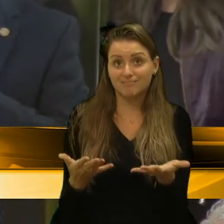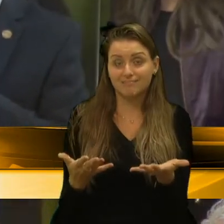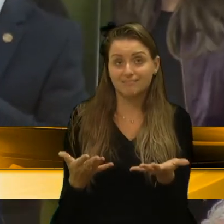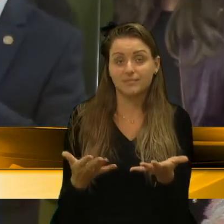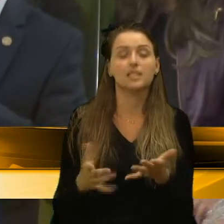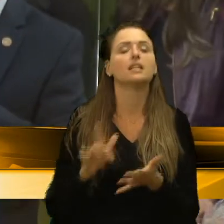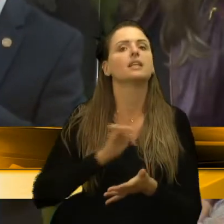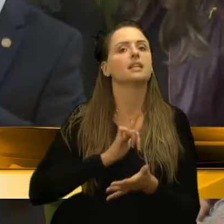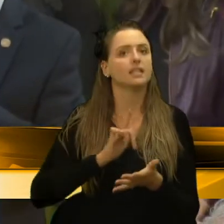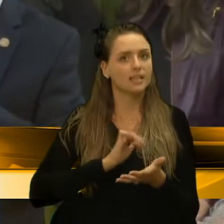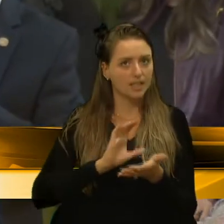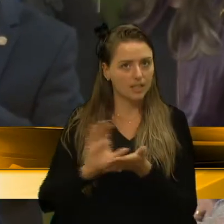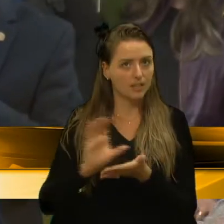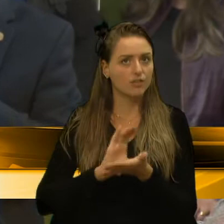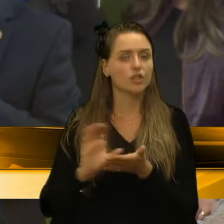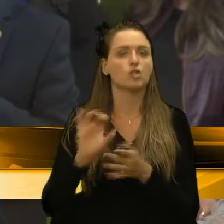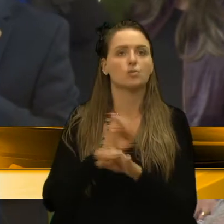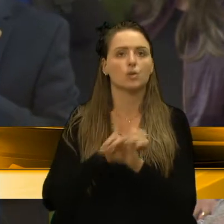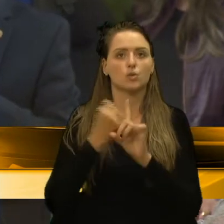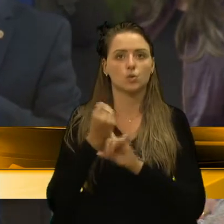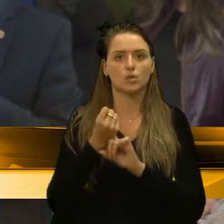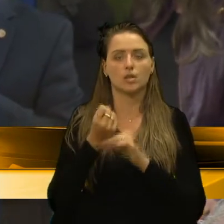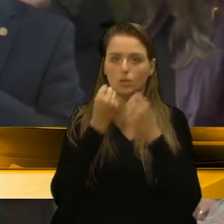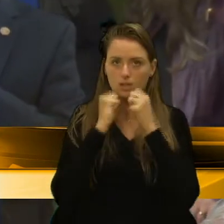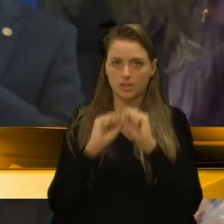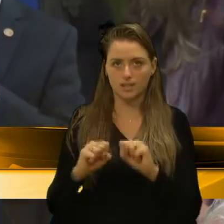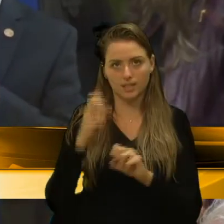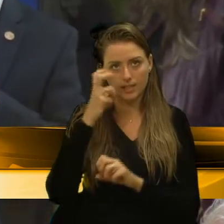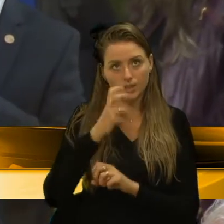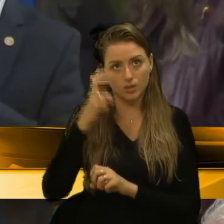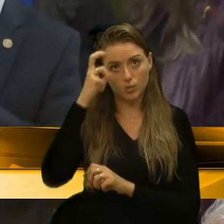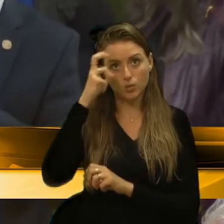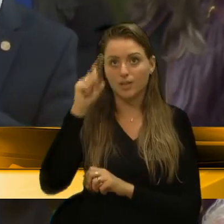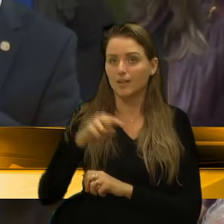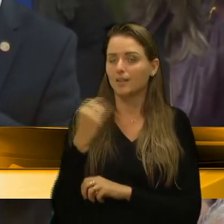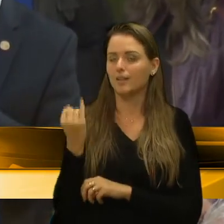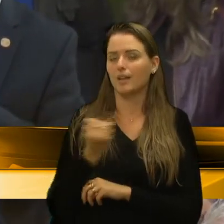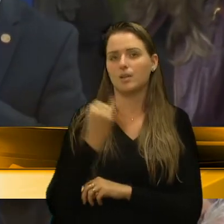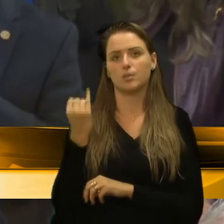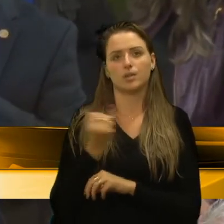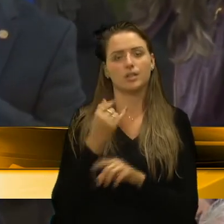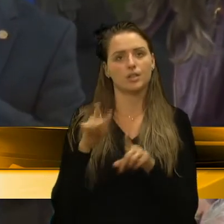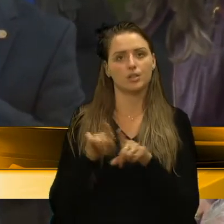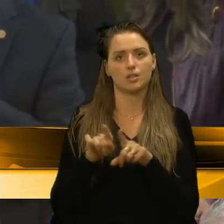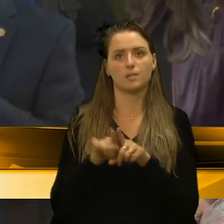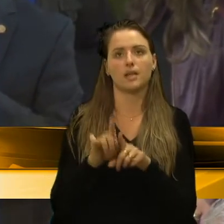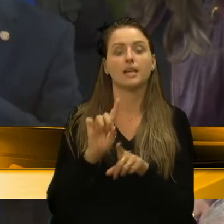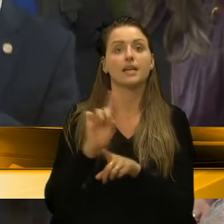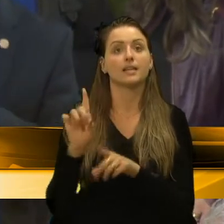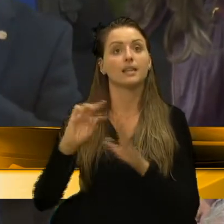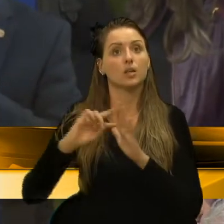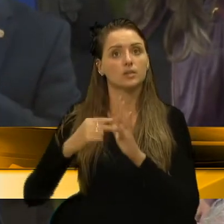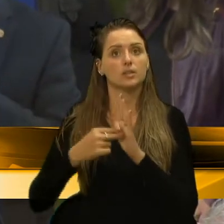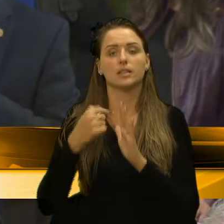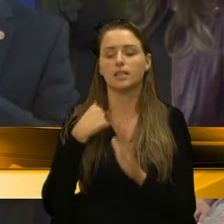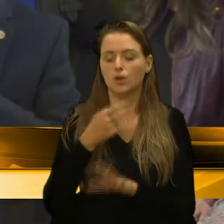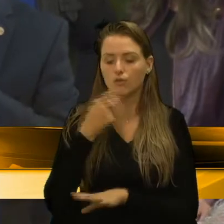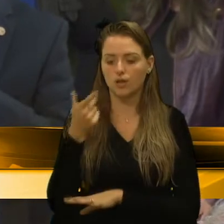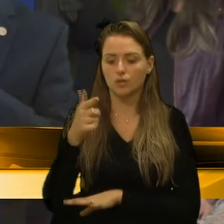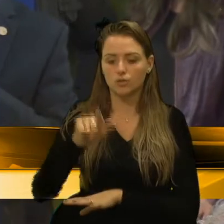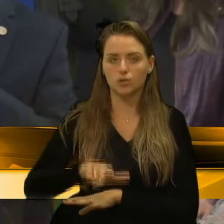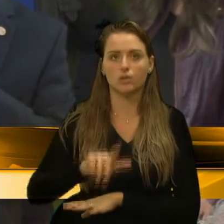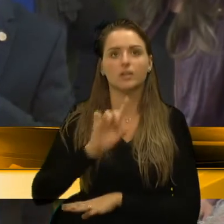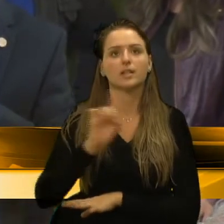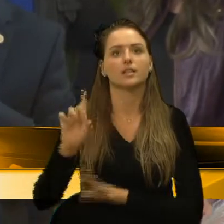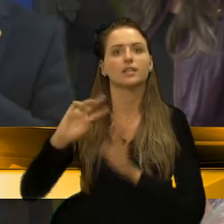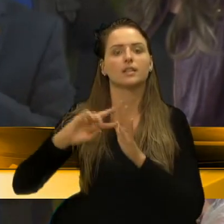E tem investimentos sociais da Secretaria da Cultura que são de extremíssima importância. E não quer dizer, e volto a repetir, não quer dizer